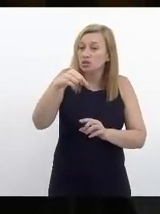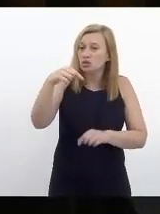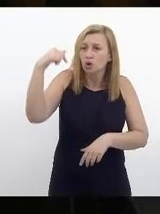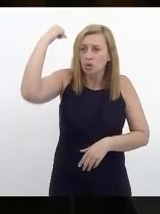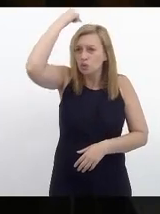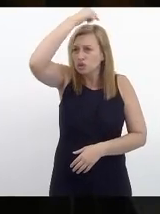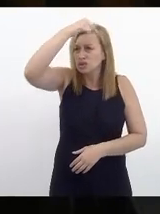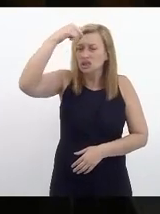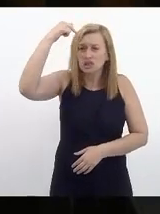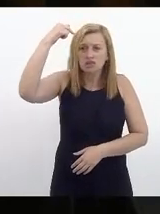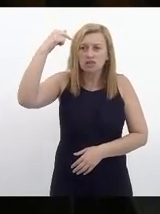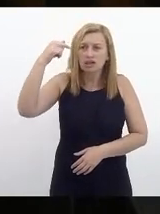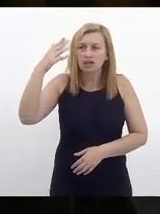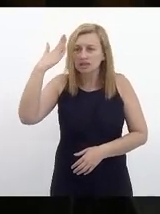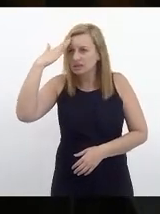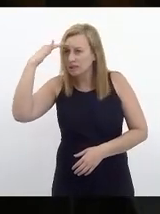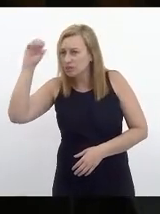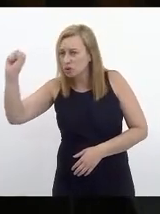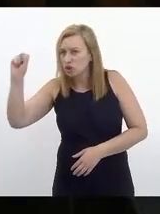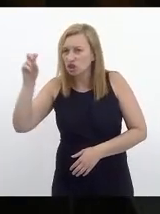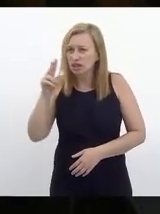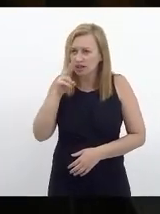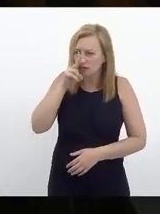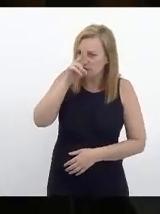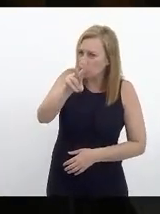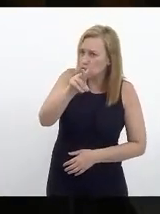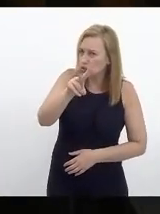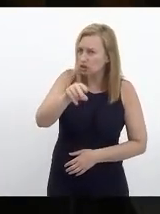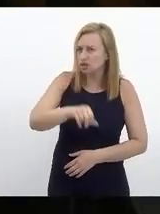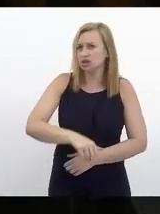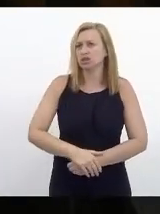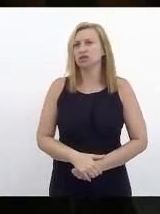da força. Né?